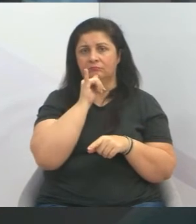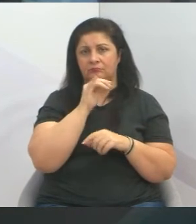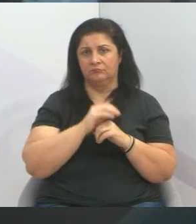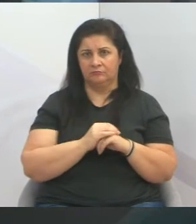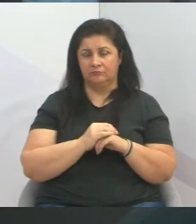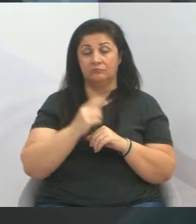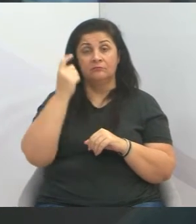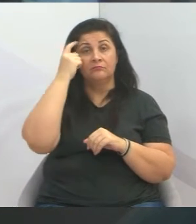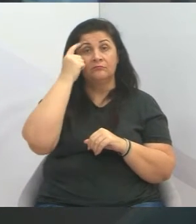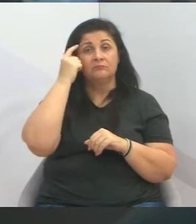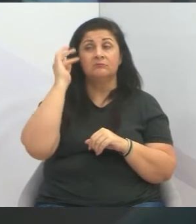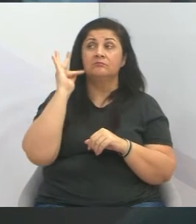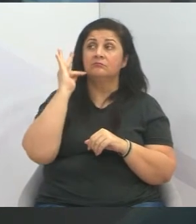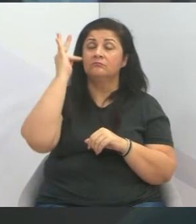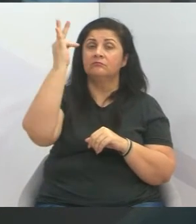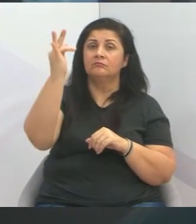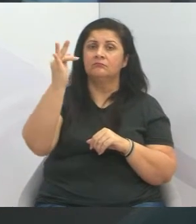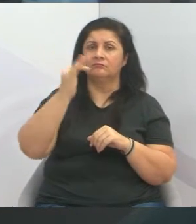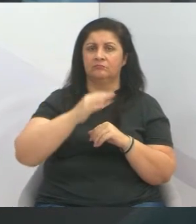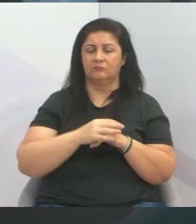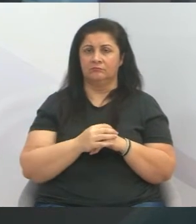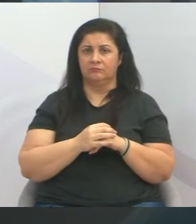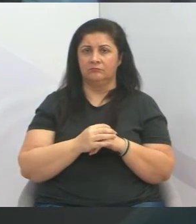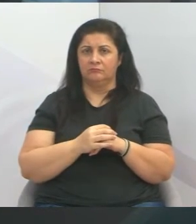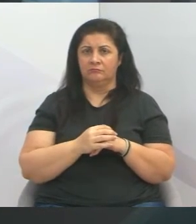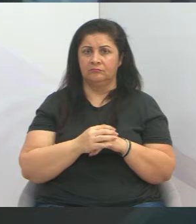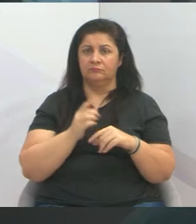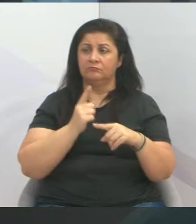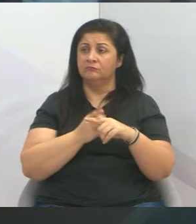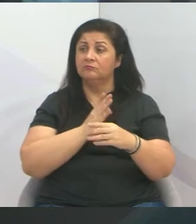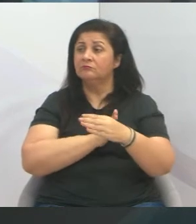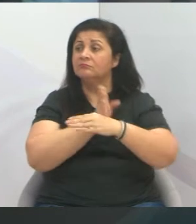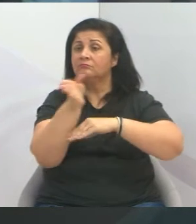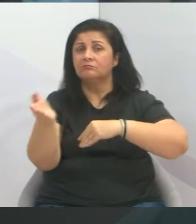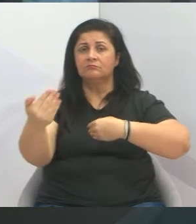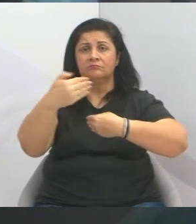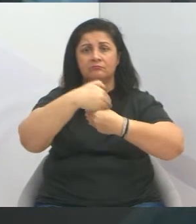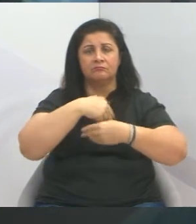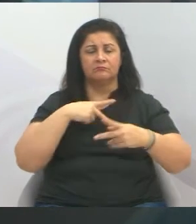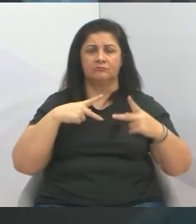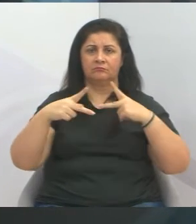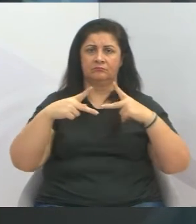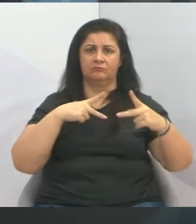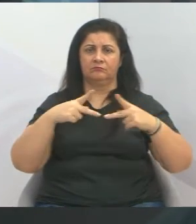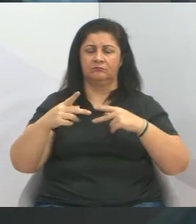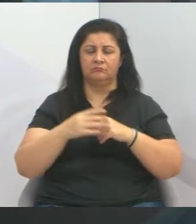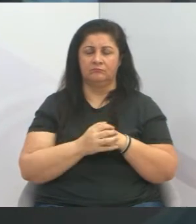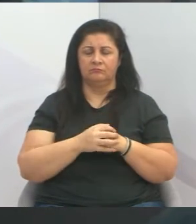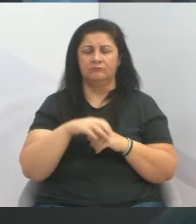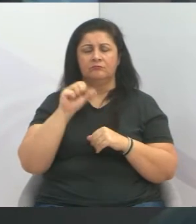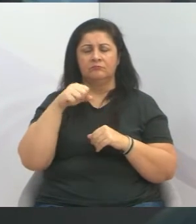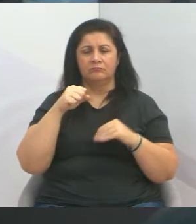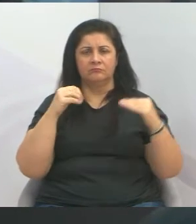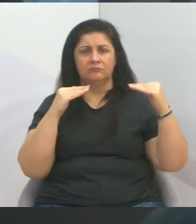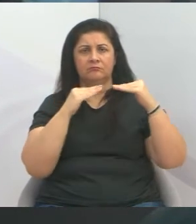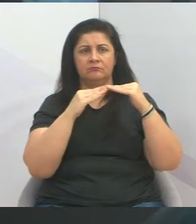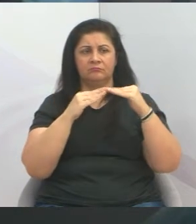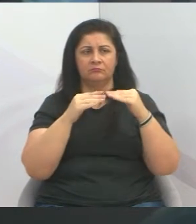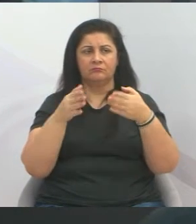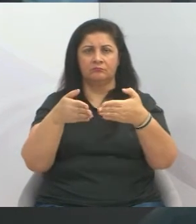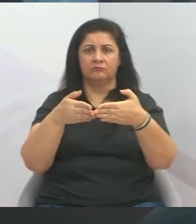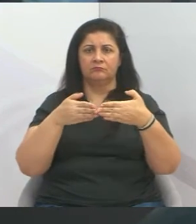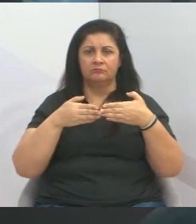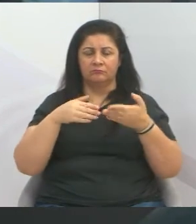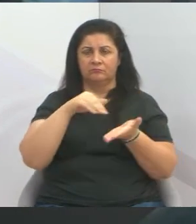para o futuro pensar a cidade nessa conurbação que tem com são bom então nós vamos aqui vou tá favorável pediu ao